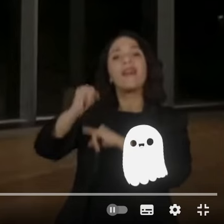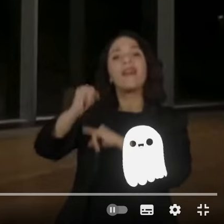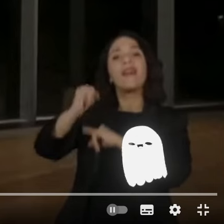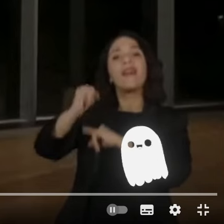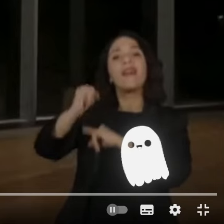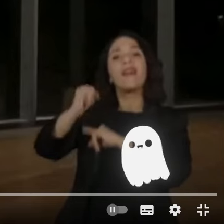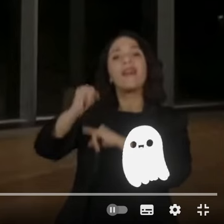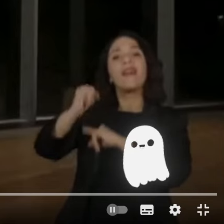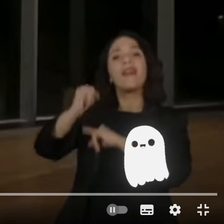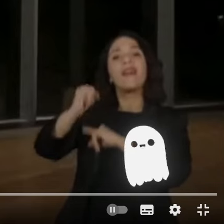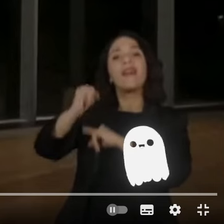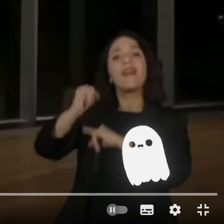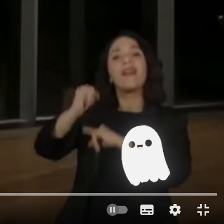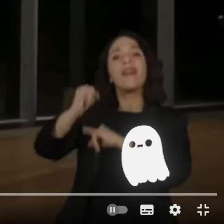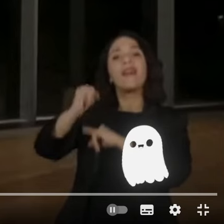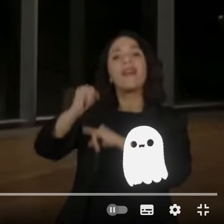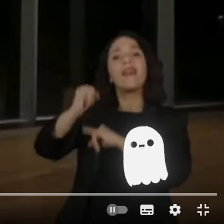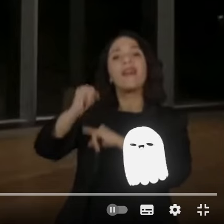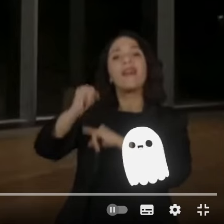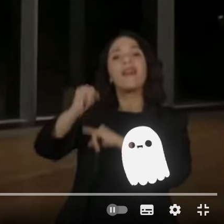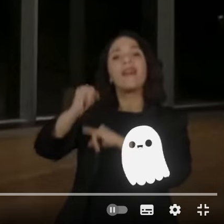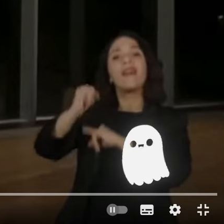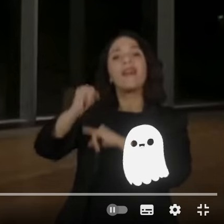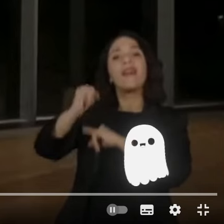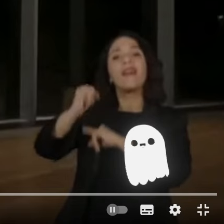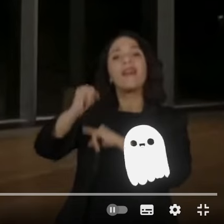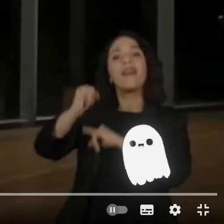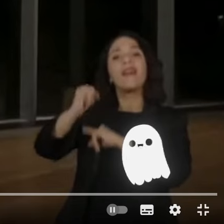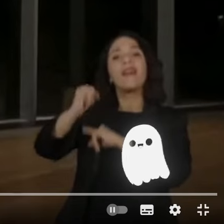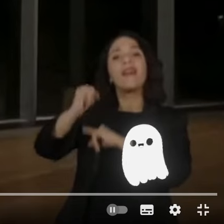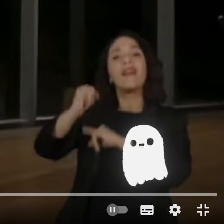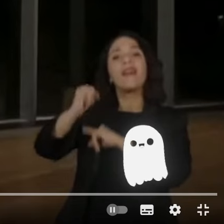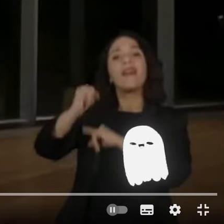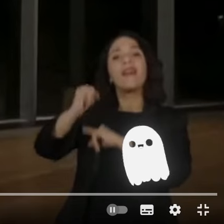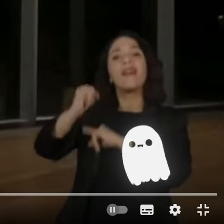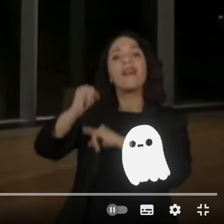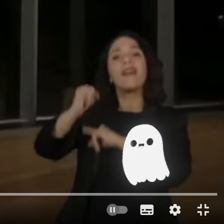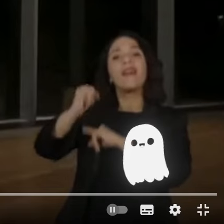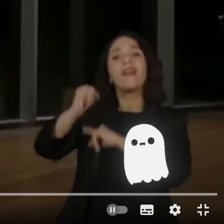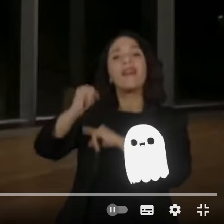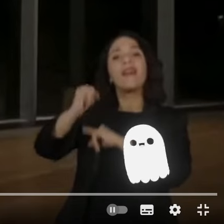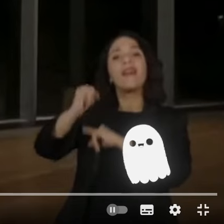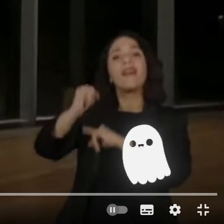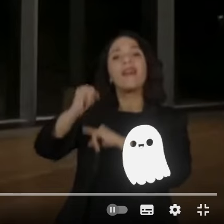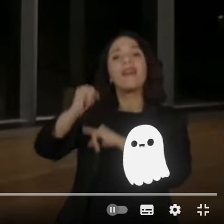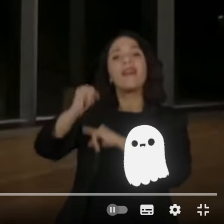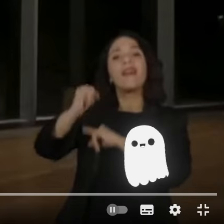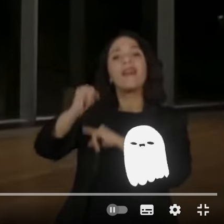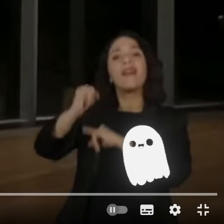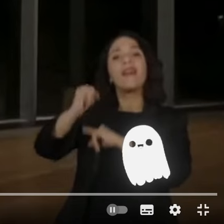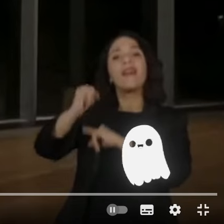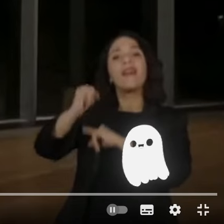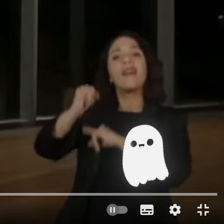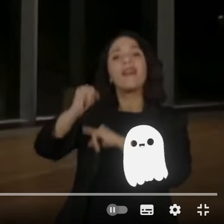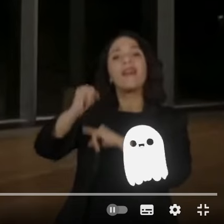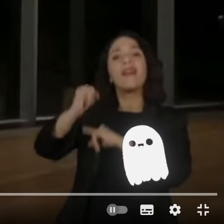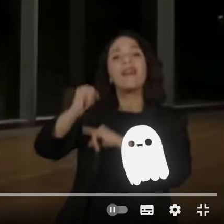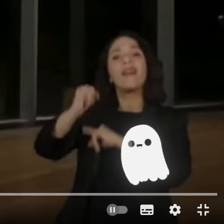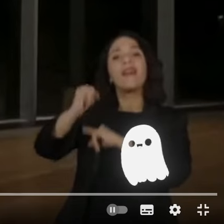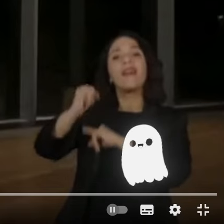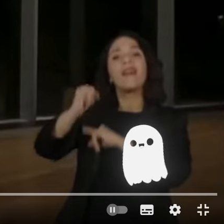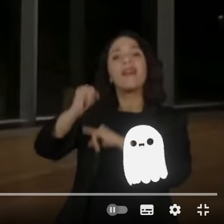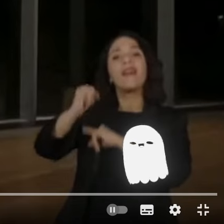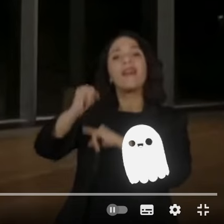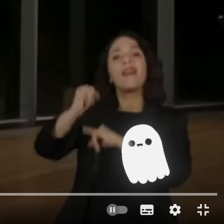a cadeira e joguei nele também. Mas foi num momento de surto, tipo, eu não lembro um estalo que me foi. Foi só quando ele falou